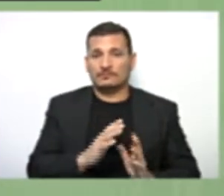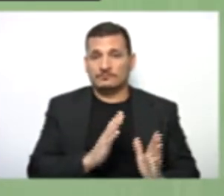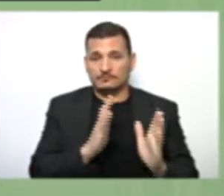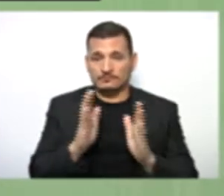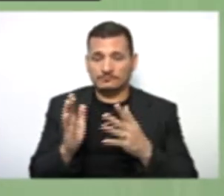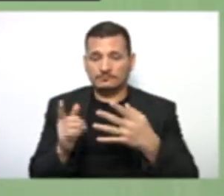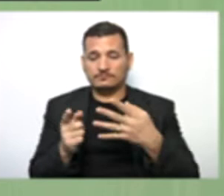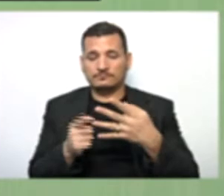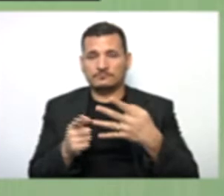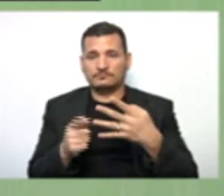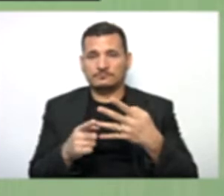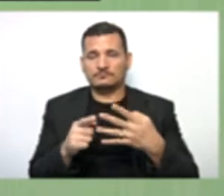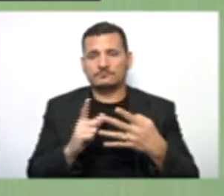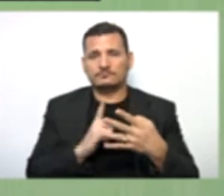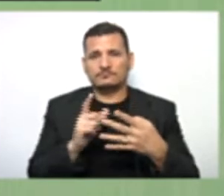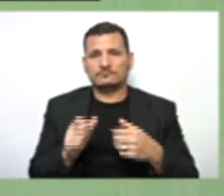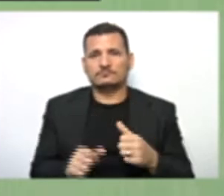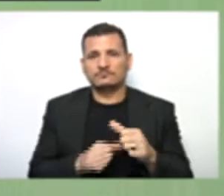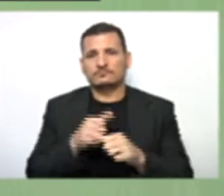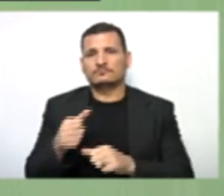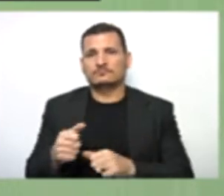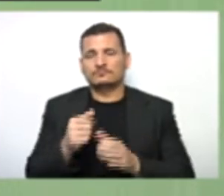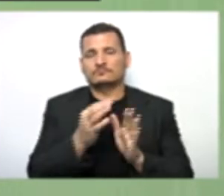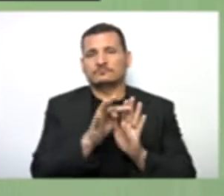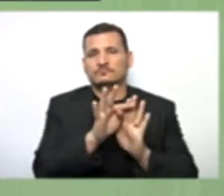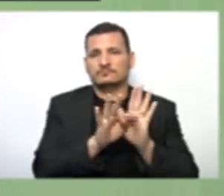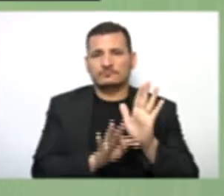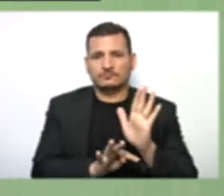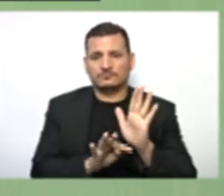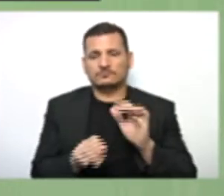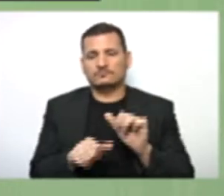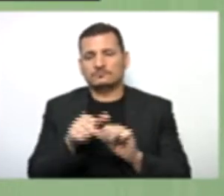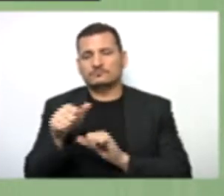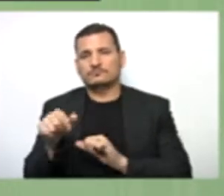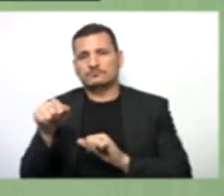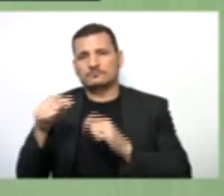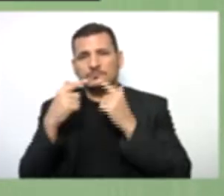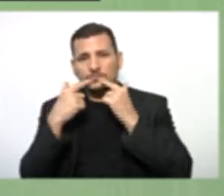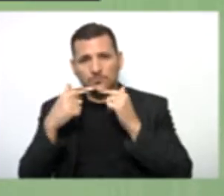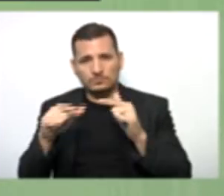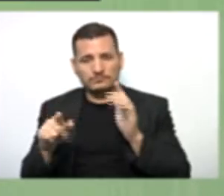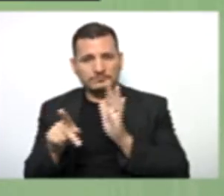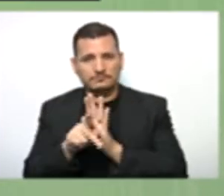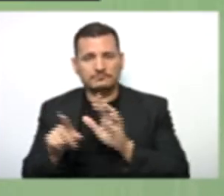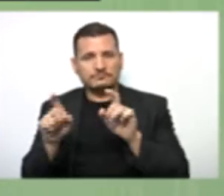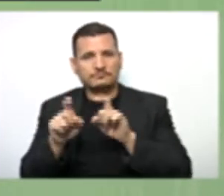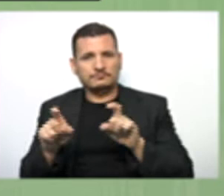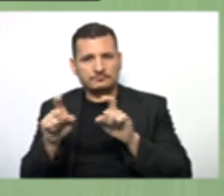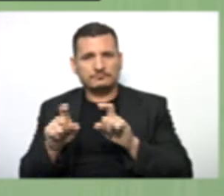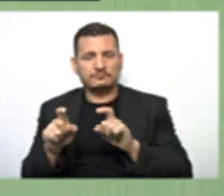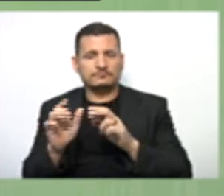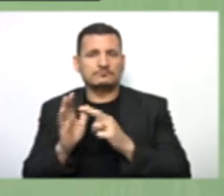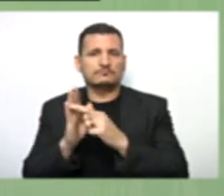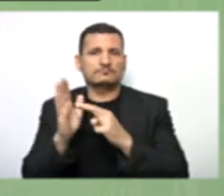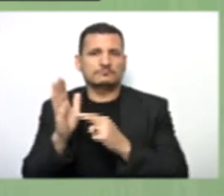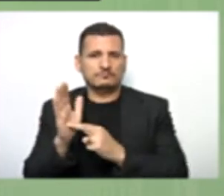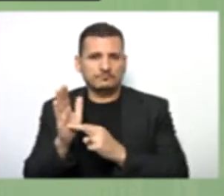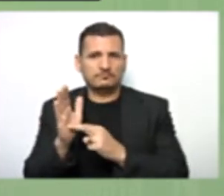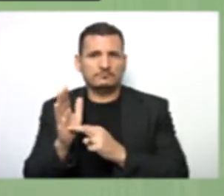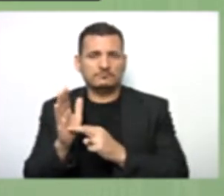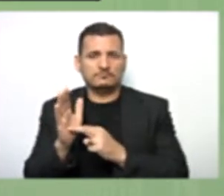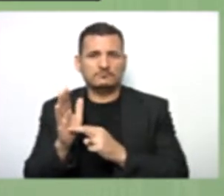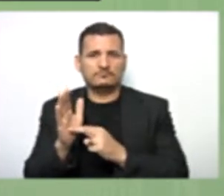existe a transformação daquele texto em um arquivo de linguagem de máquina com as instruções a